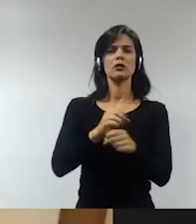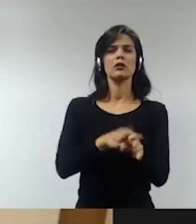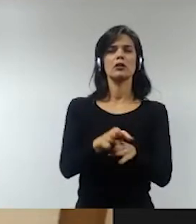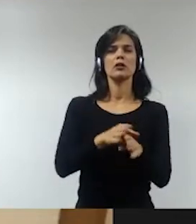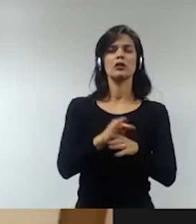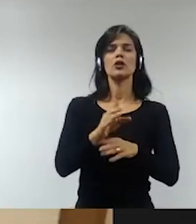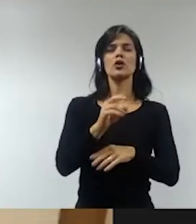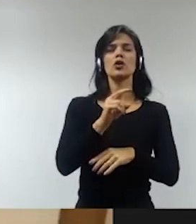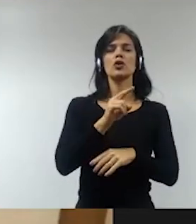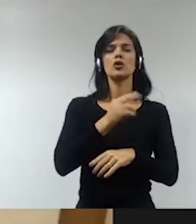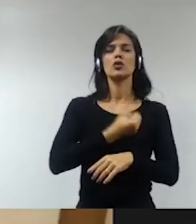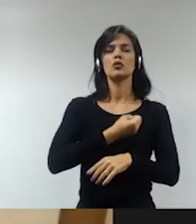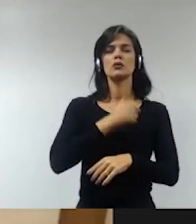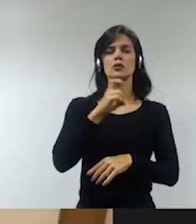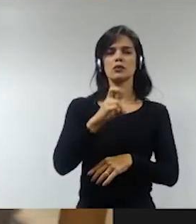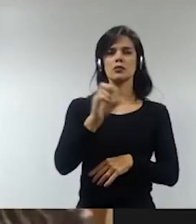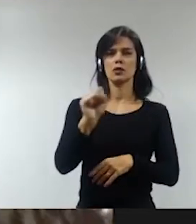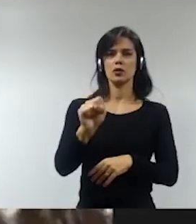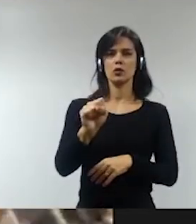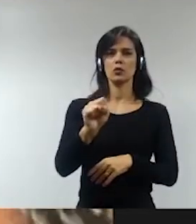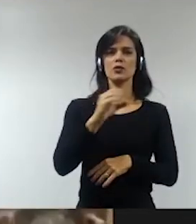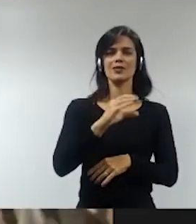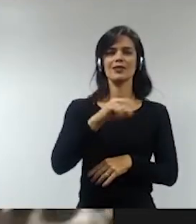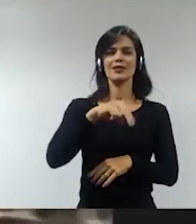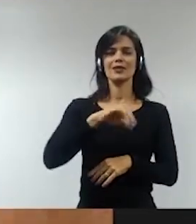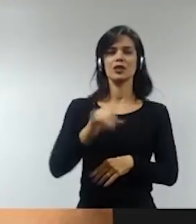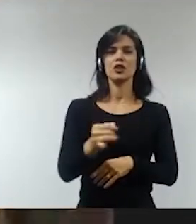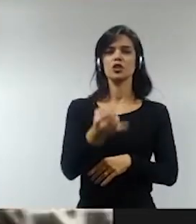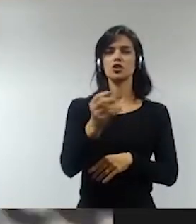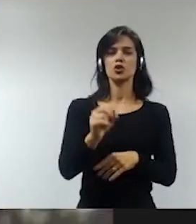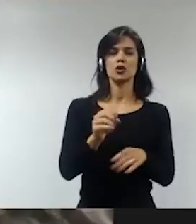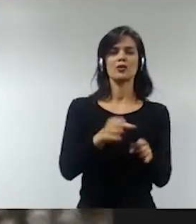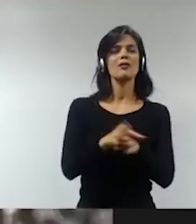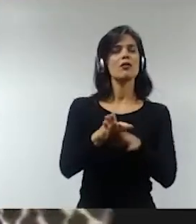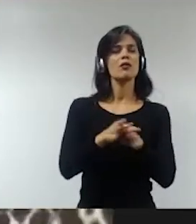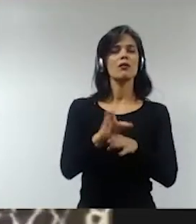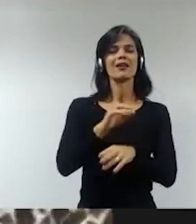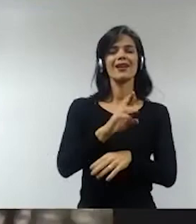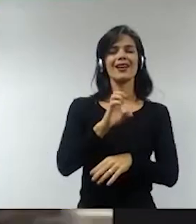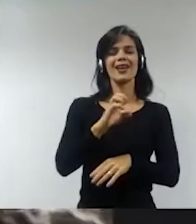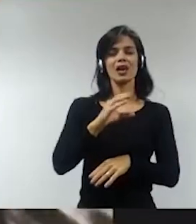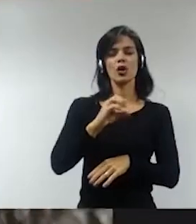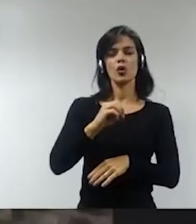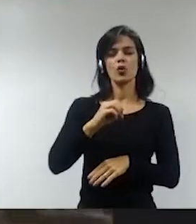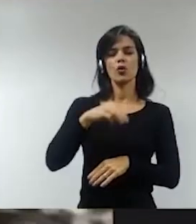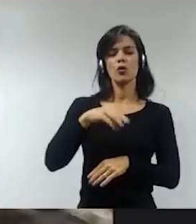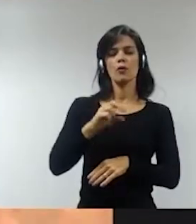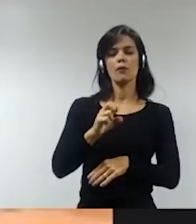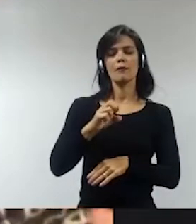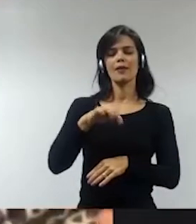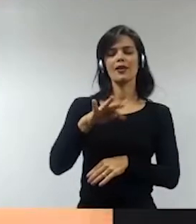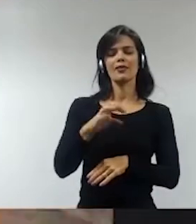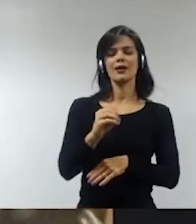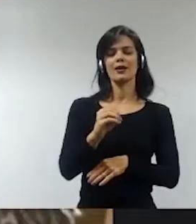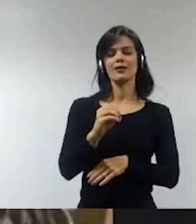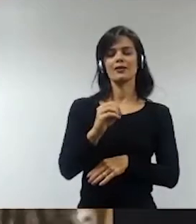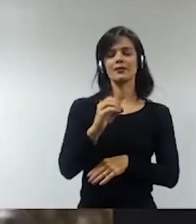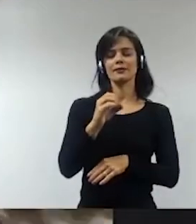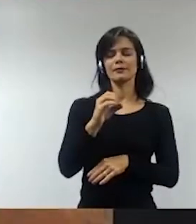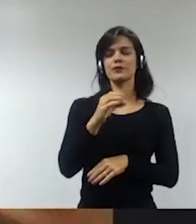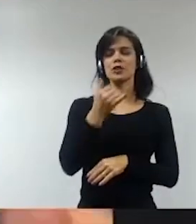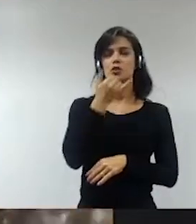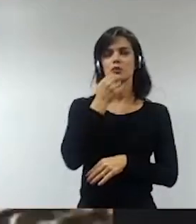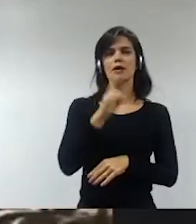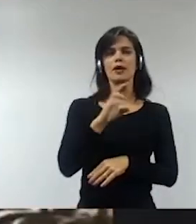número 58 do CNJ, que é uma recomendação que, como o nome diz, recomenda, né? Uma recomendação, não é uma resolução, é só